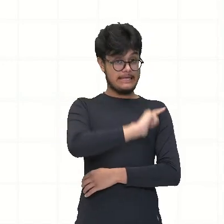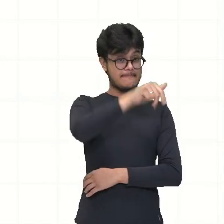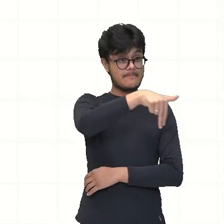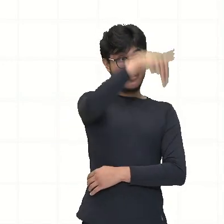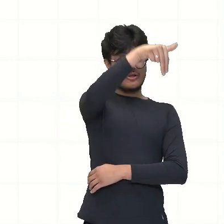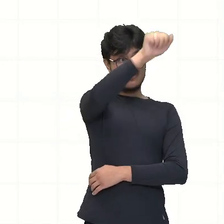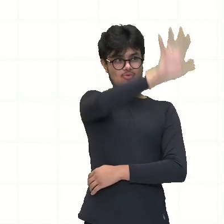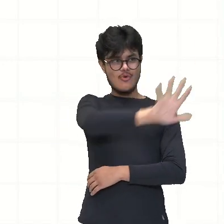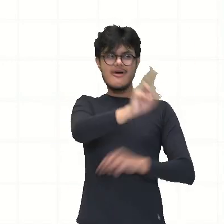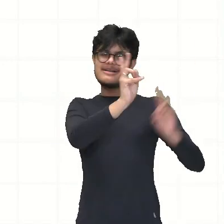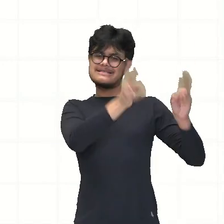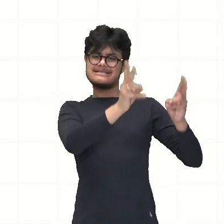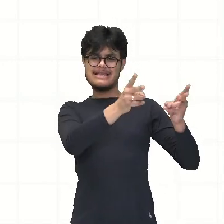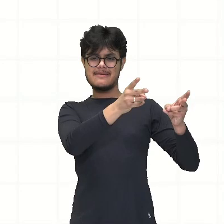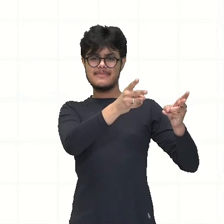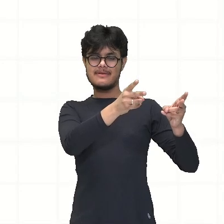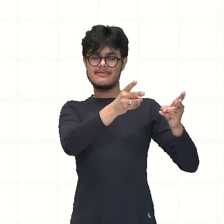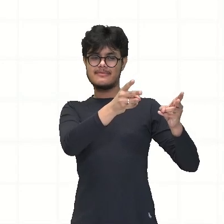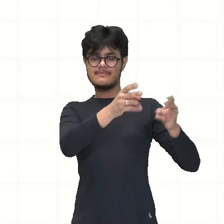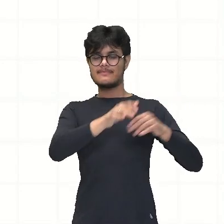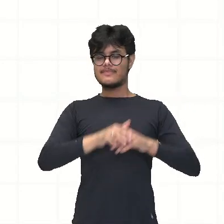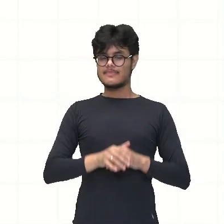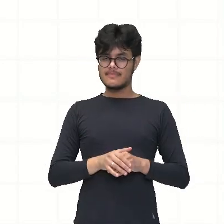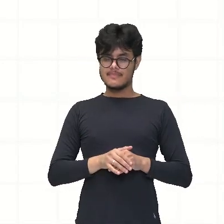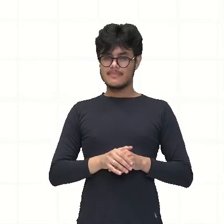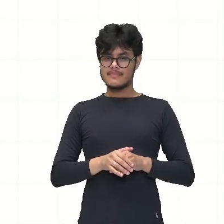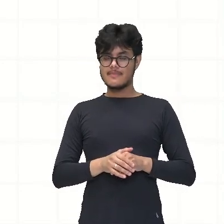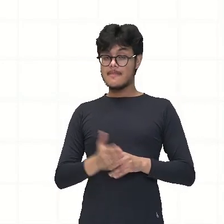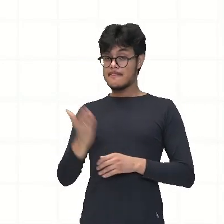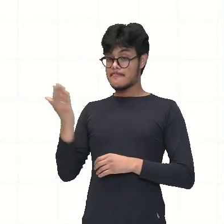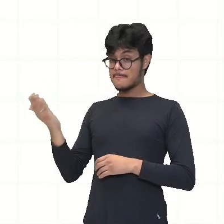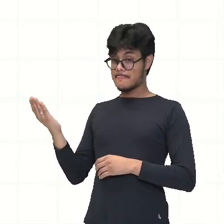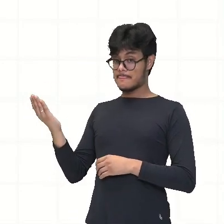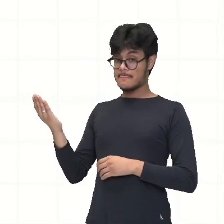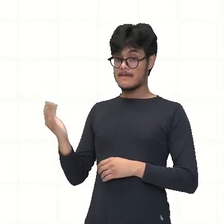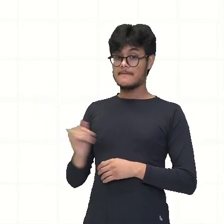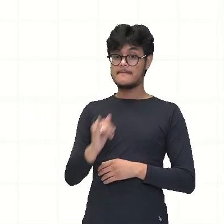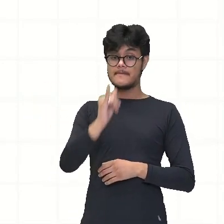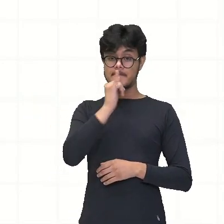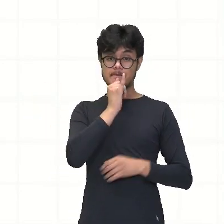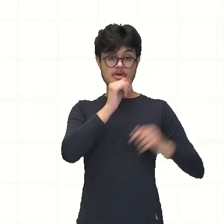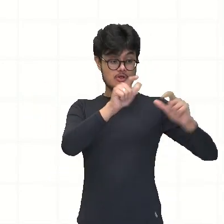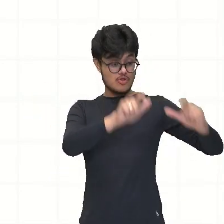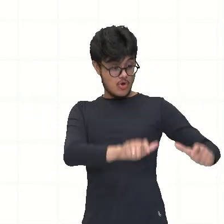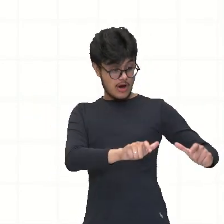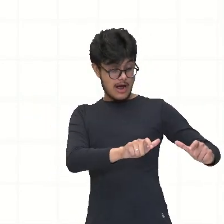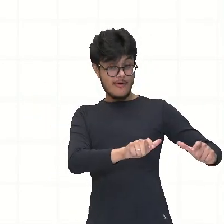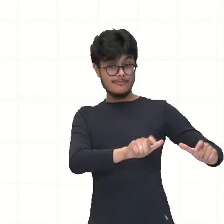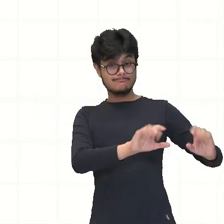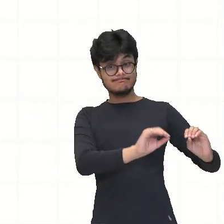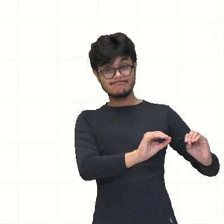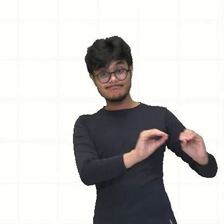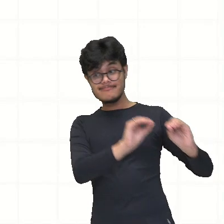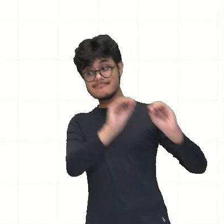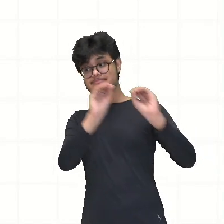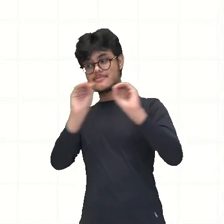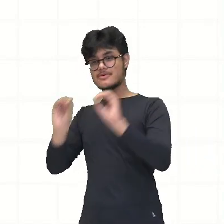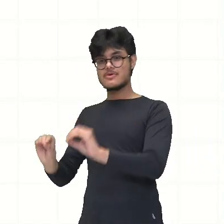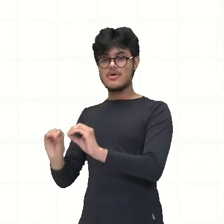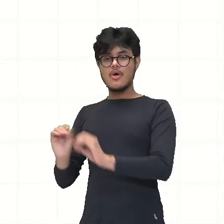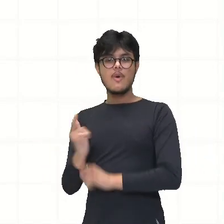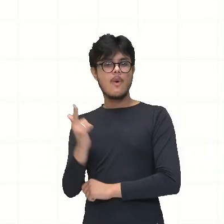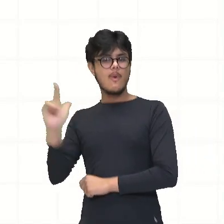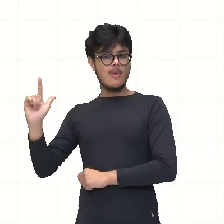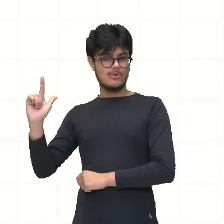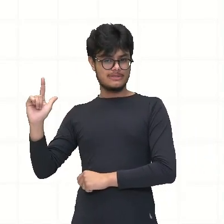região, tá bom? E a interregional, que corresponde à migração de pessoas de uma região para outra. Aí no mapinha a